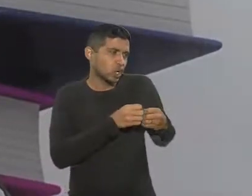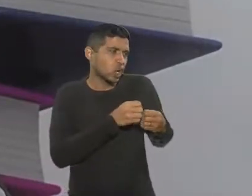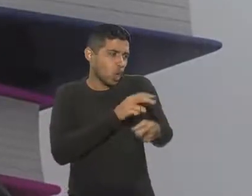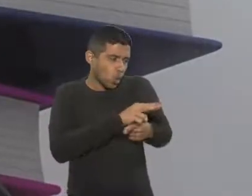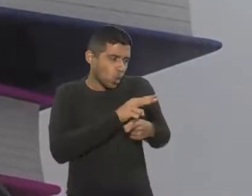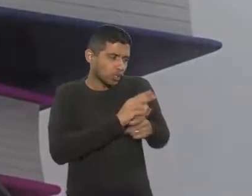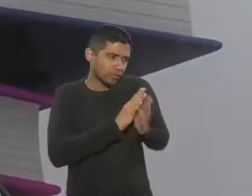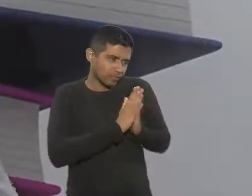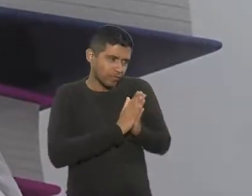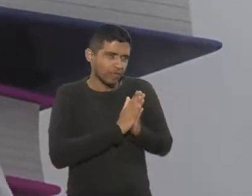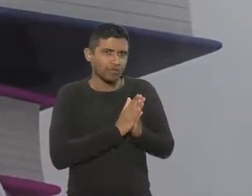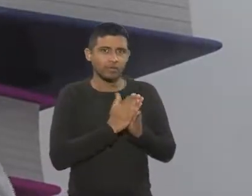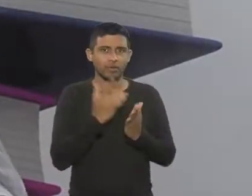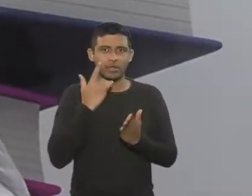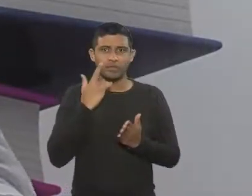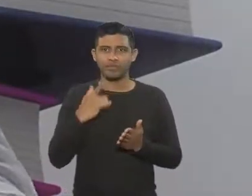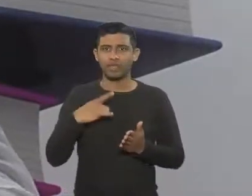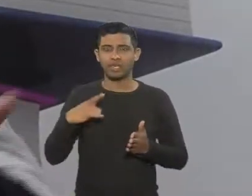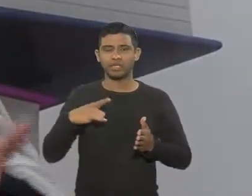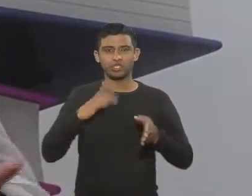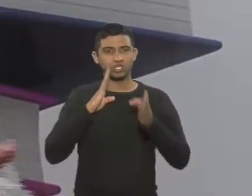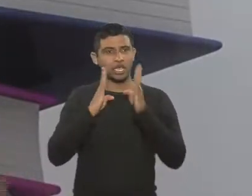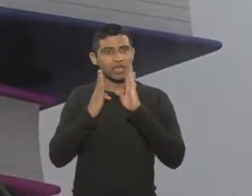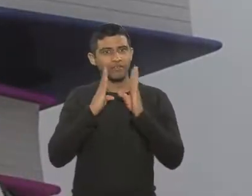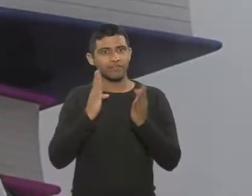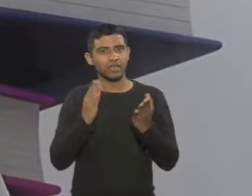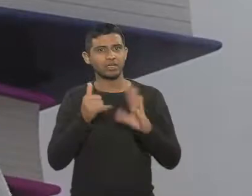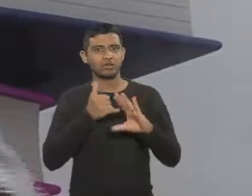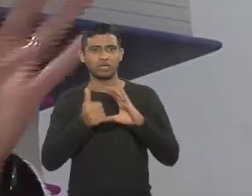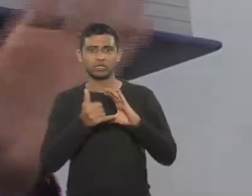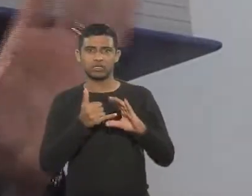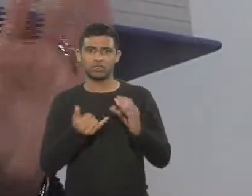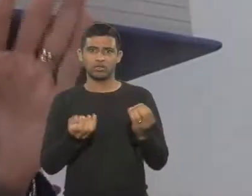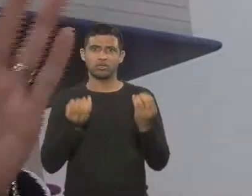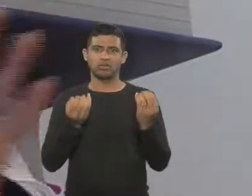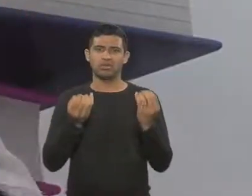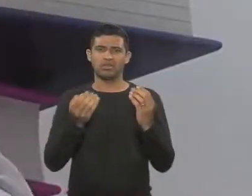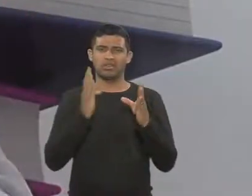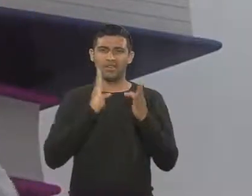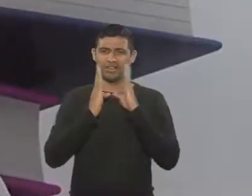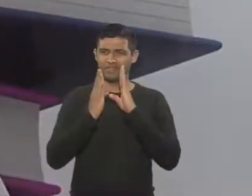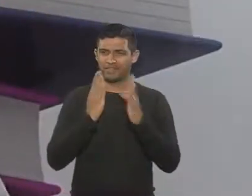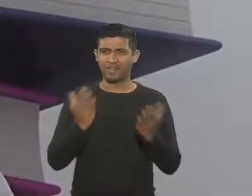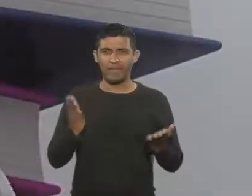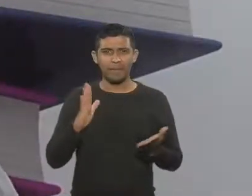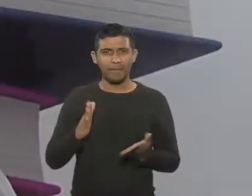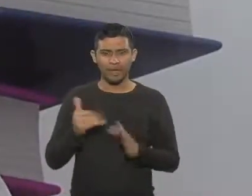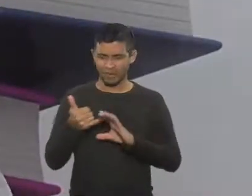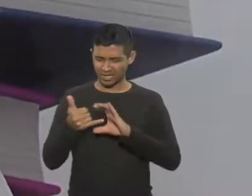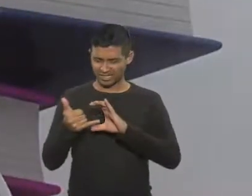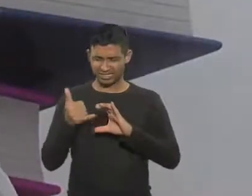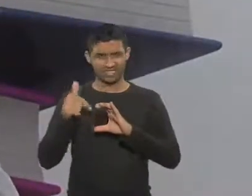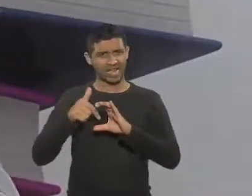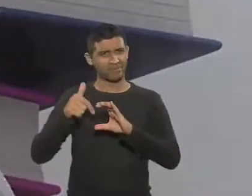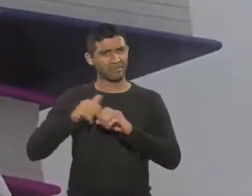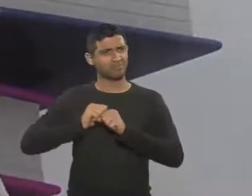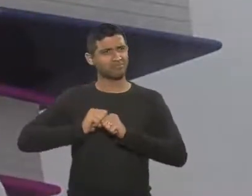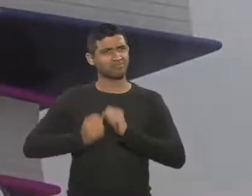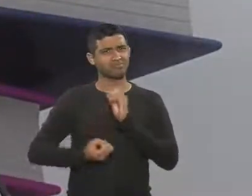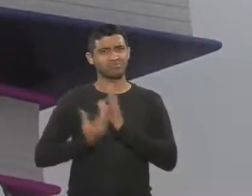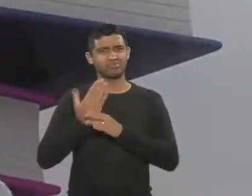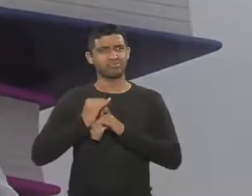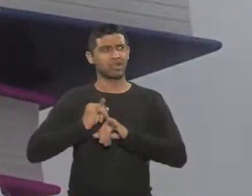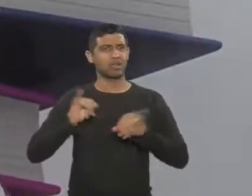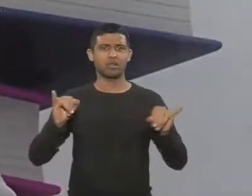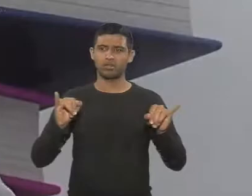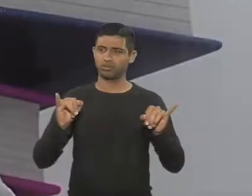porque, gente, estava no Face e no WhatsApp. No Face eu não acredito não, mas deu no WhatsApp, gente. Deu no WhatsApp, é